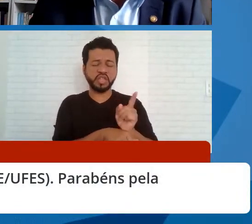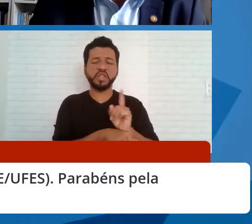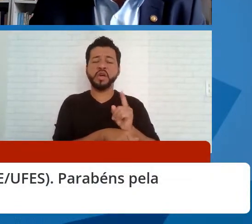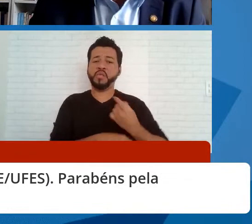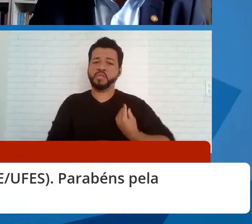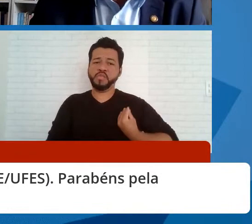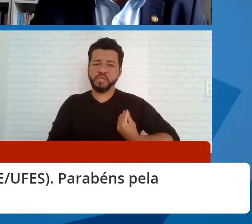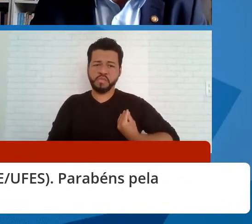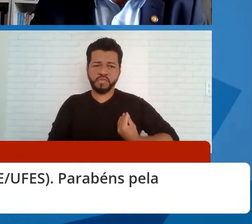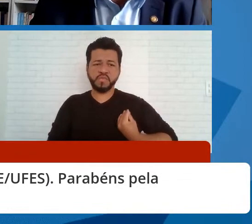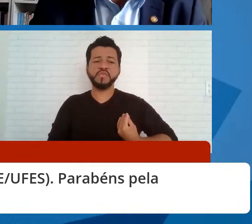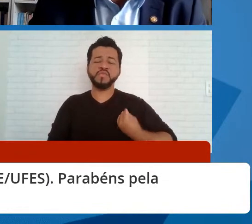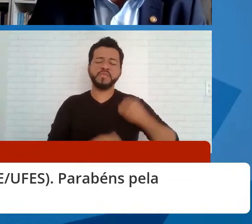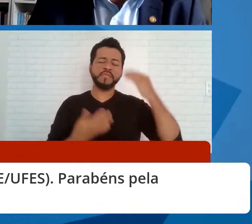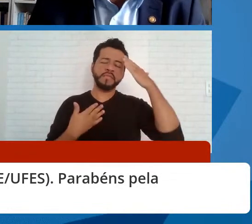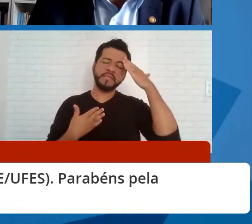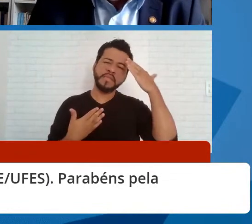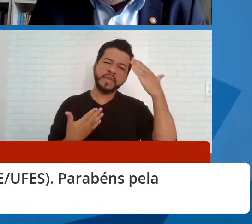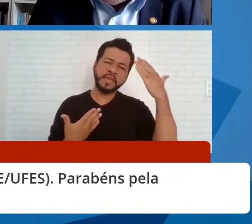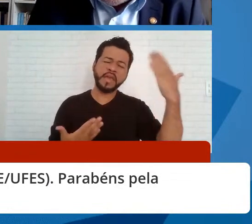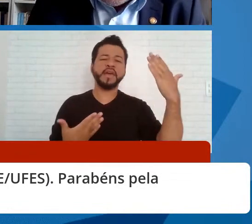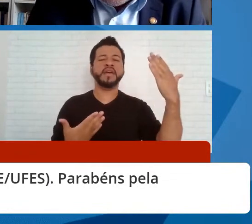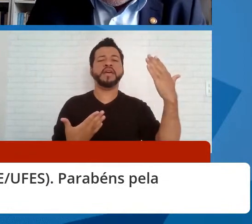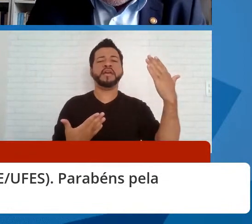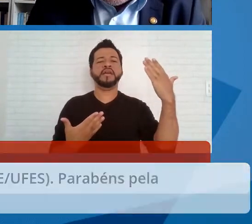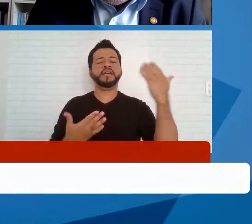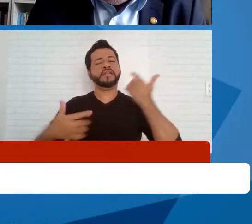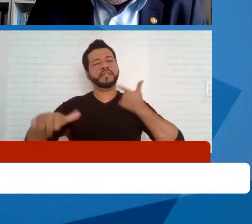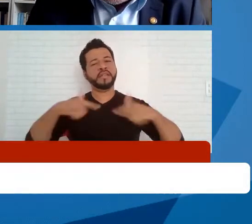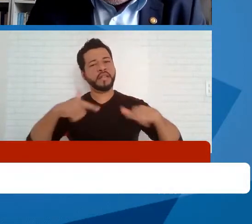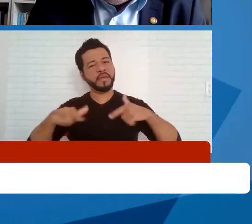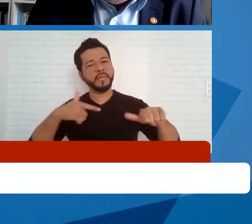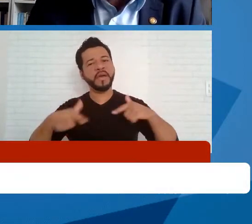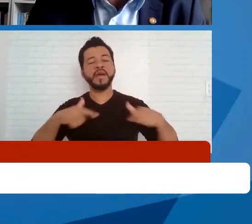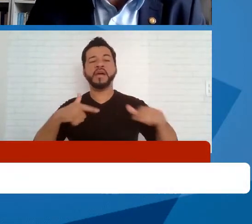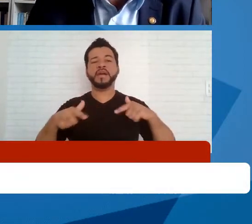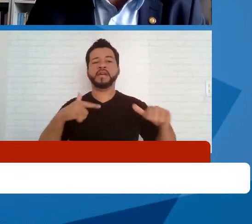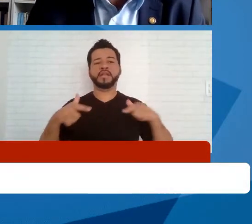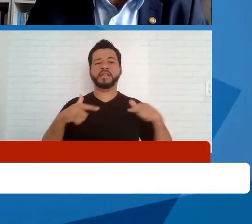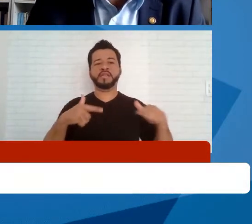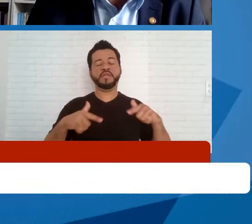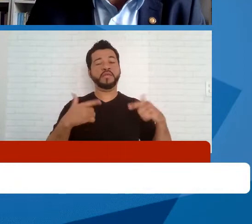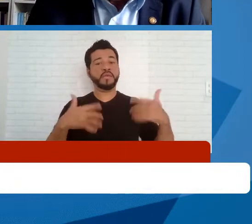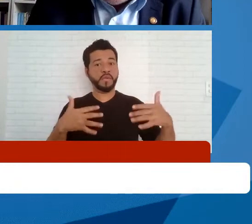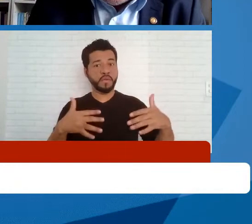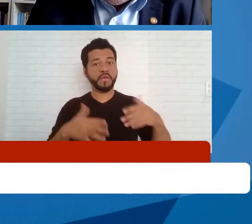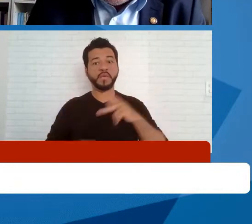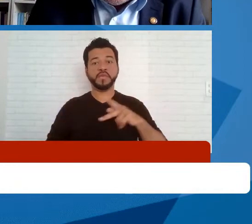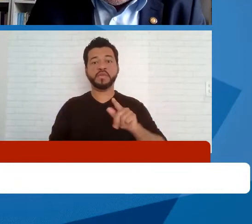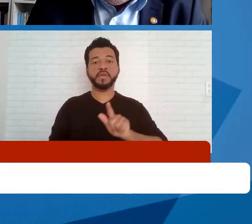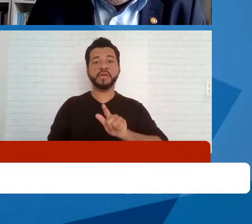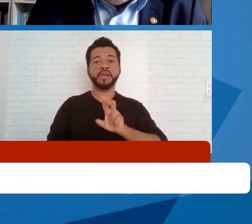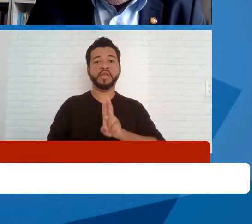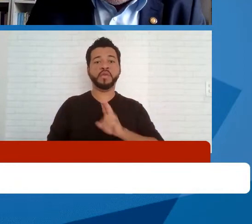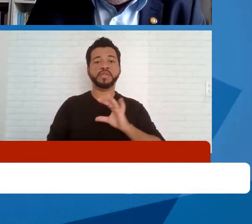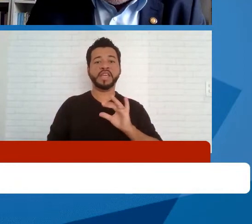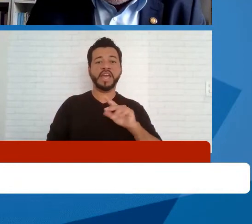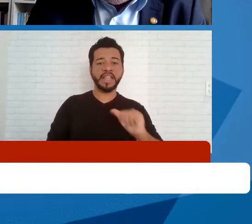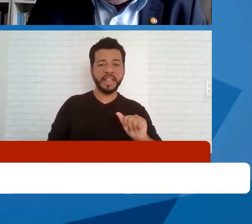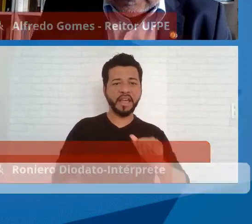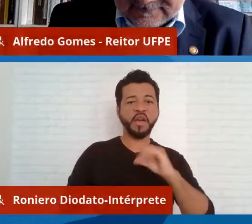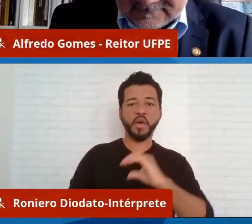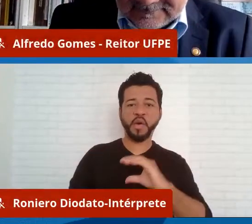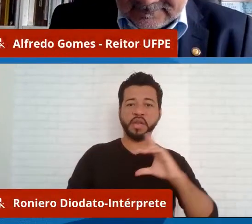presente, agradecer imensamente o trabalho aguerrido da professora Luciana, coordenadora do GT, junto